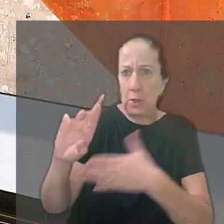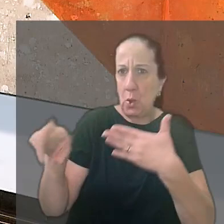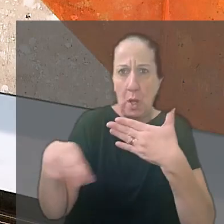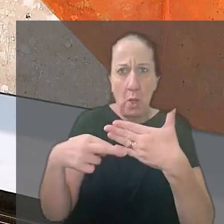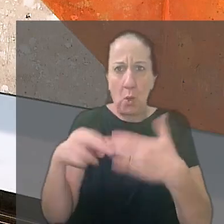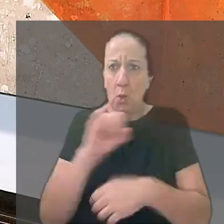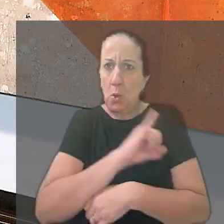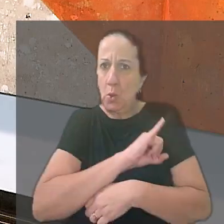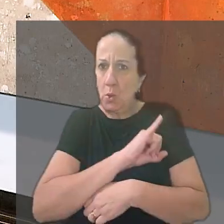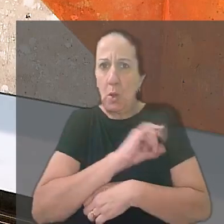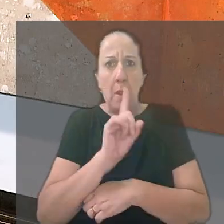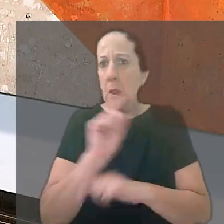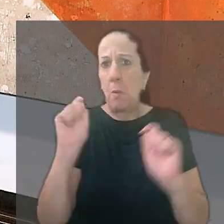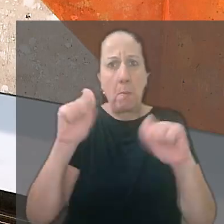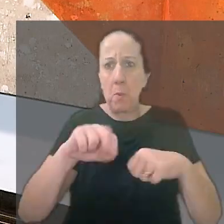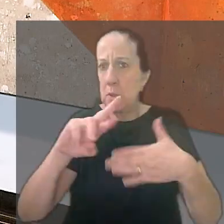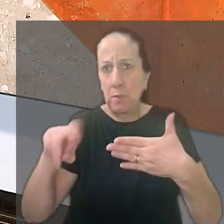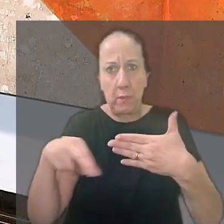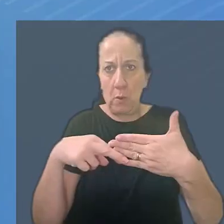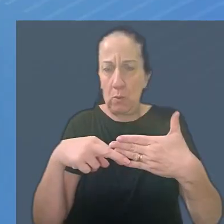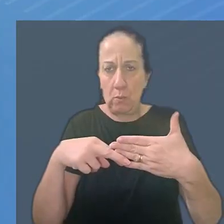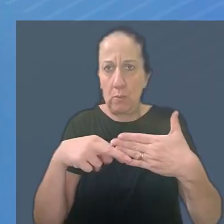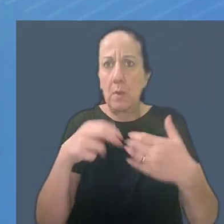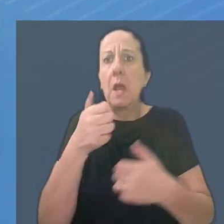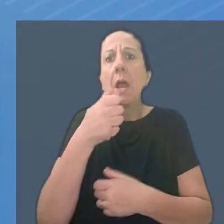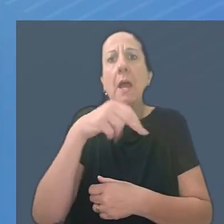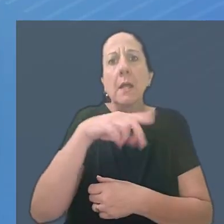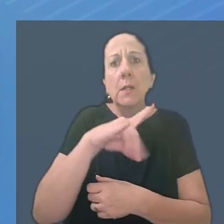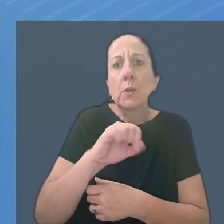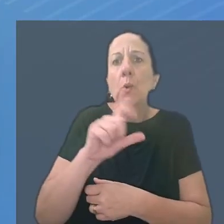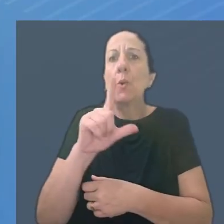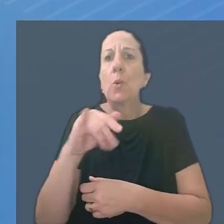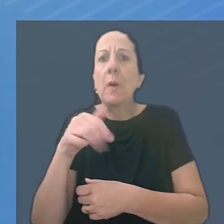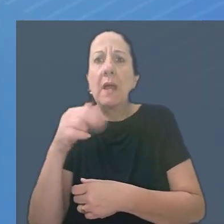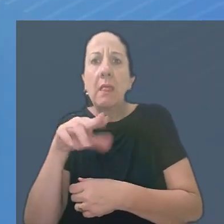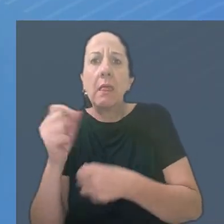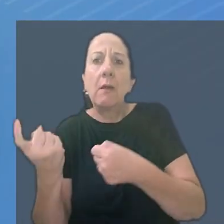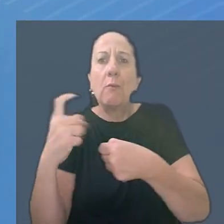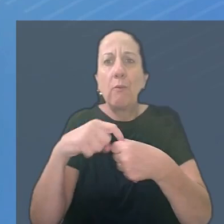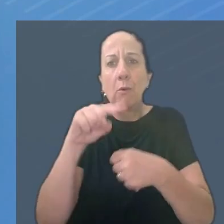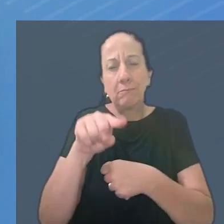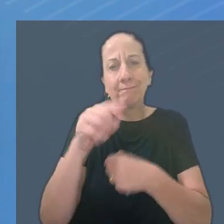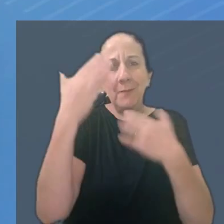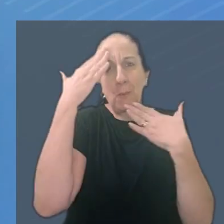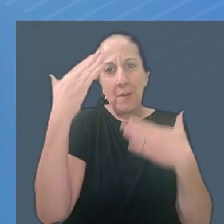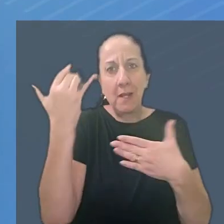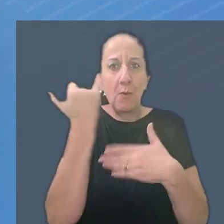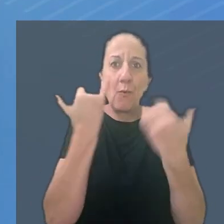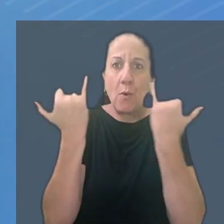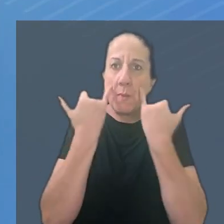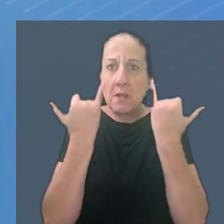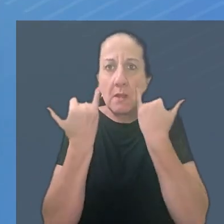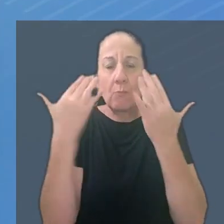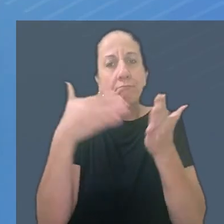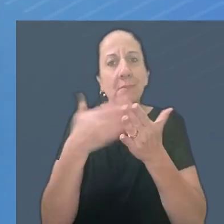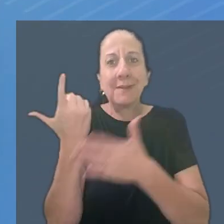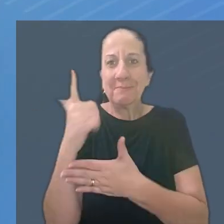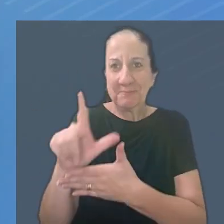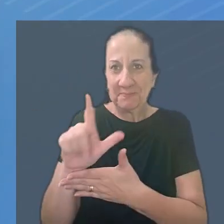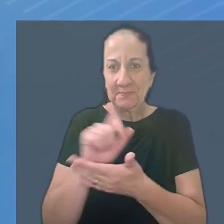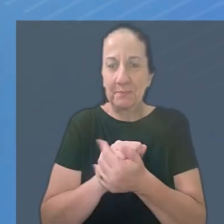do Inter. Não é mais possível recorrer. Anderson, Luana, volto com vocês. Obrigado pelas informações, Pablo. Até a